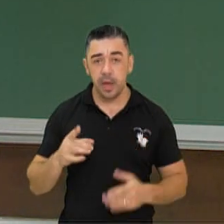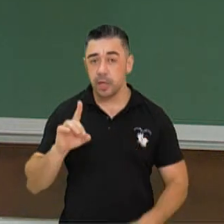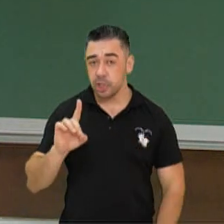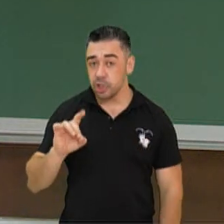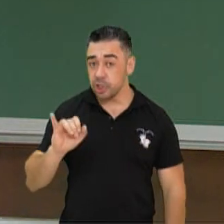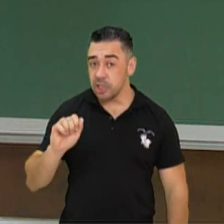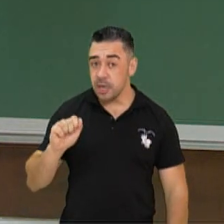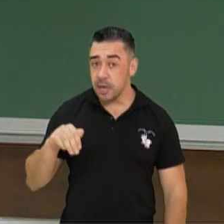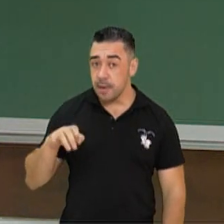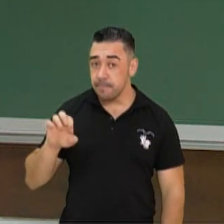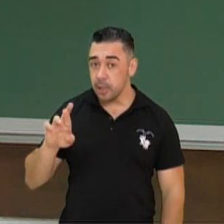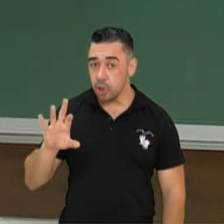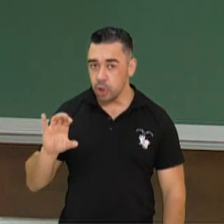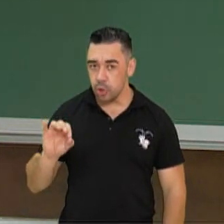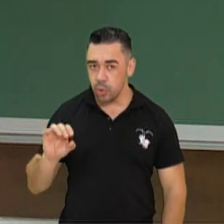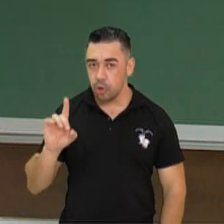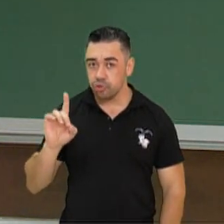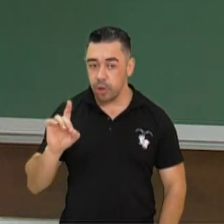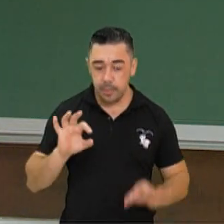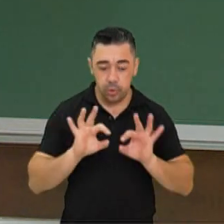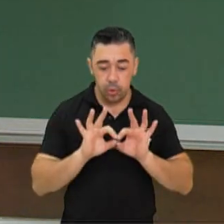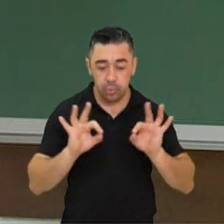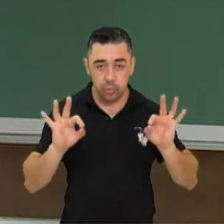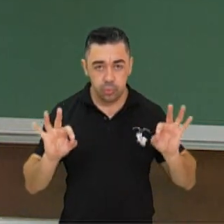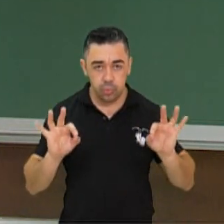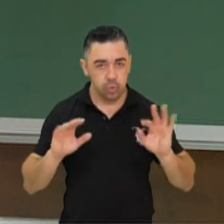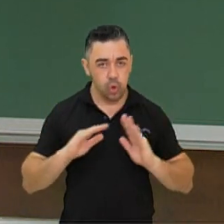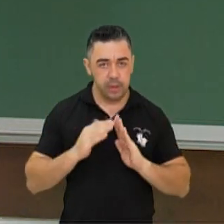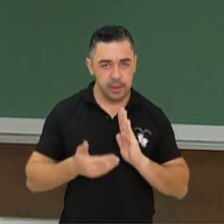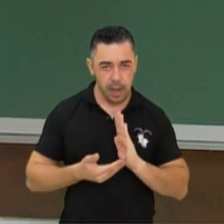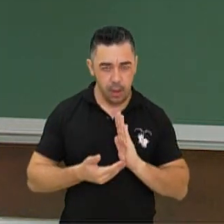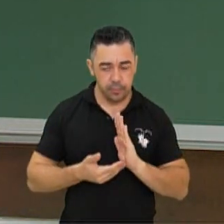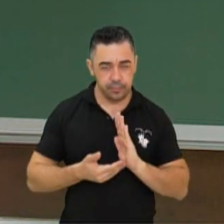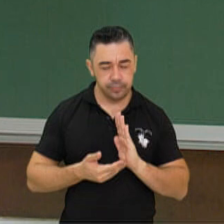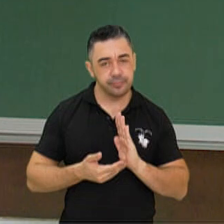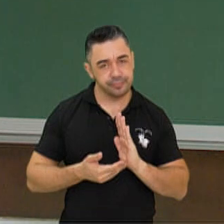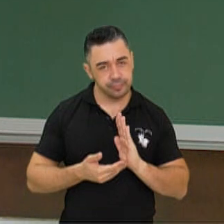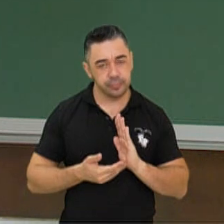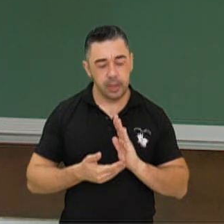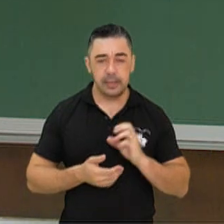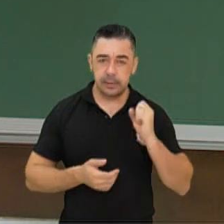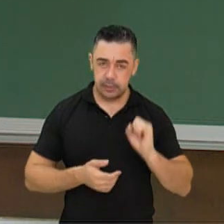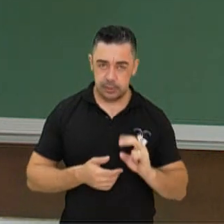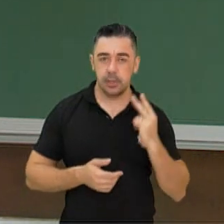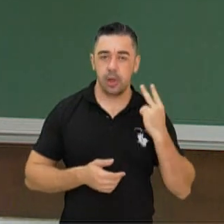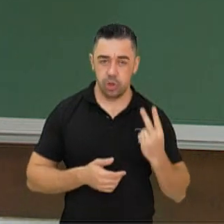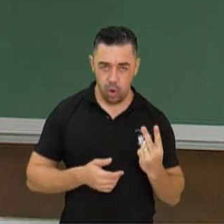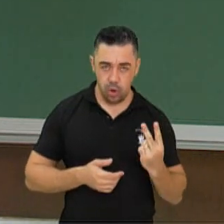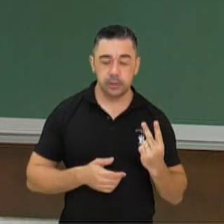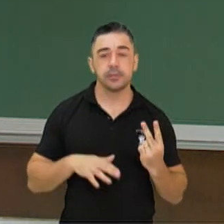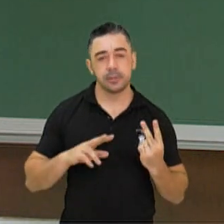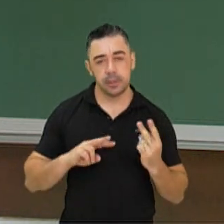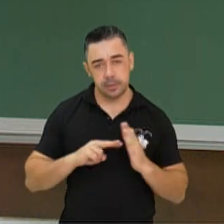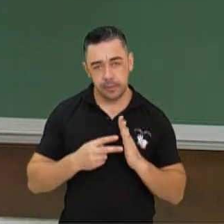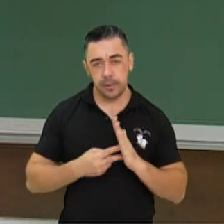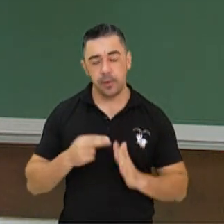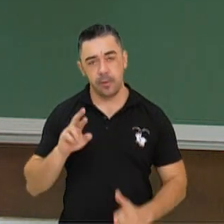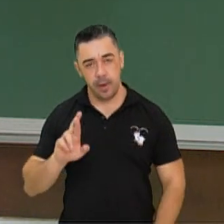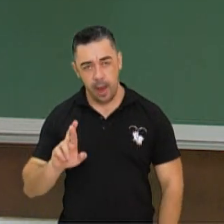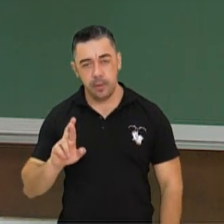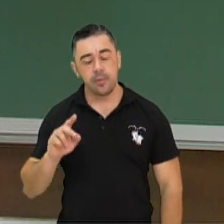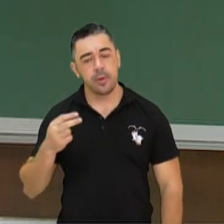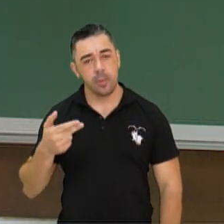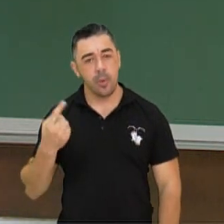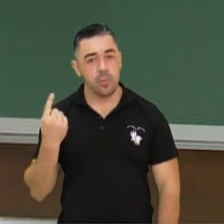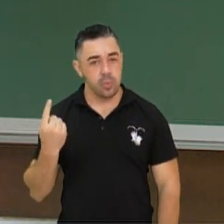2 metros. O diâmetro é o dobro do raio. Então, se o diâmetro é 2, quer dizer que o raio da primeira cisterna é